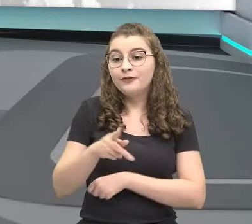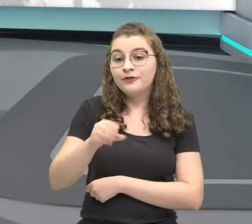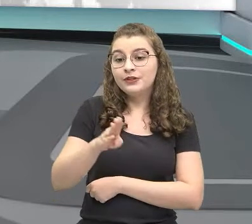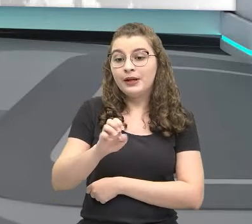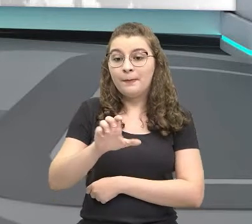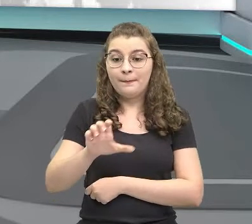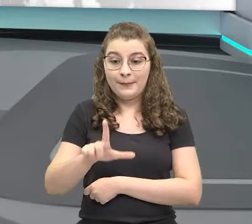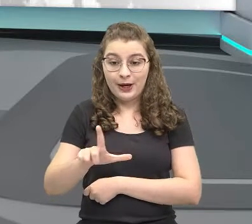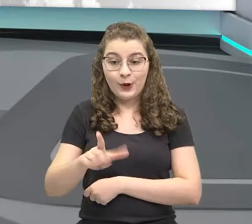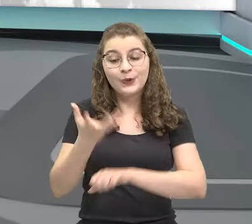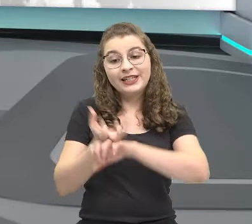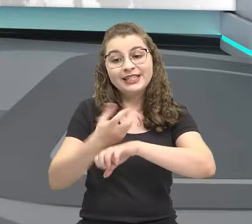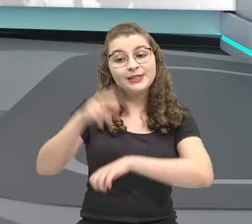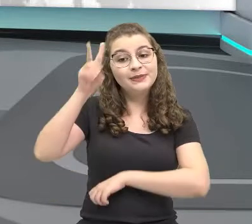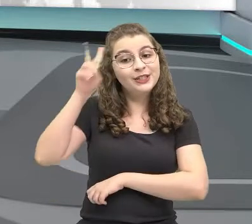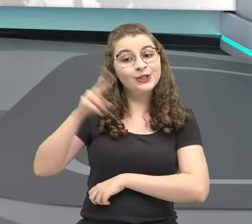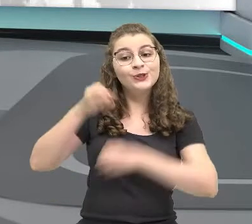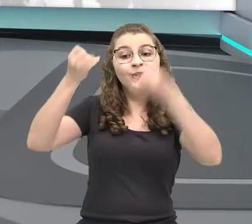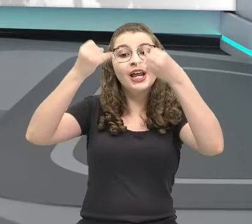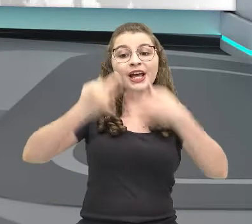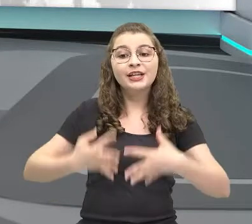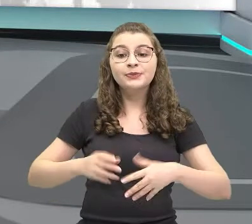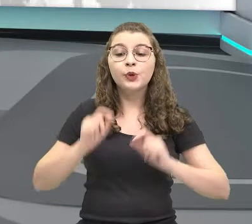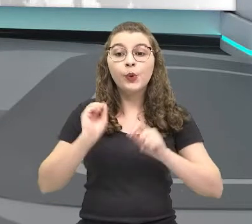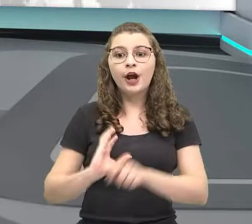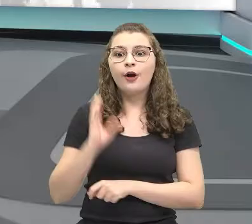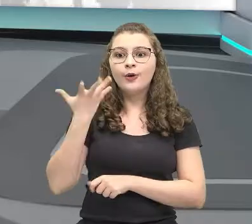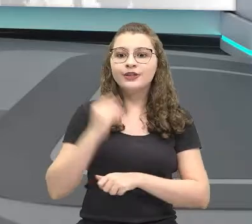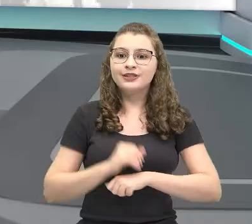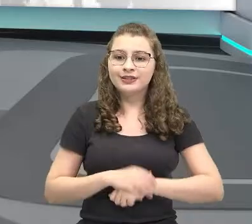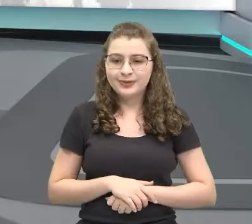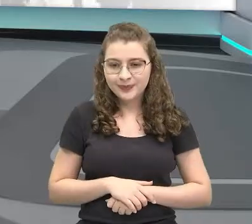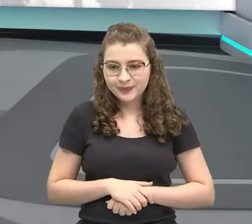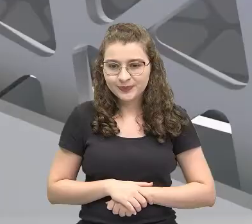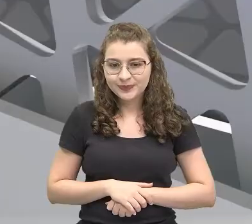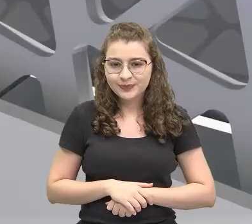História, nossa professora de História também do terceiro ano, olha só.